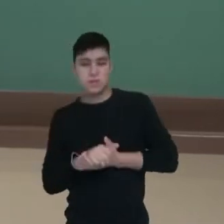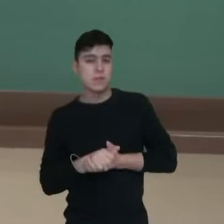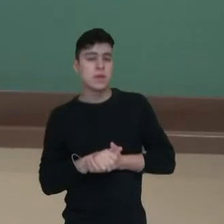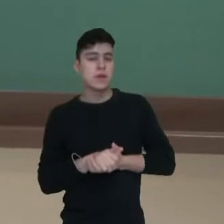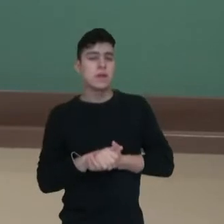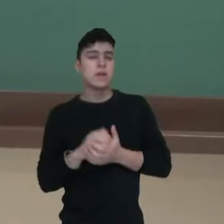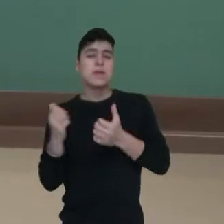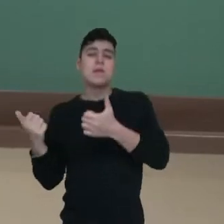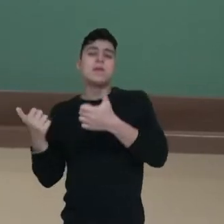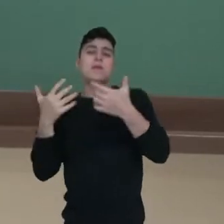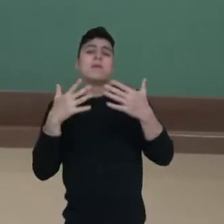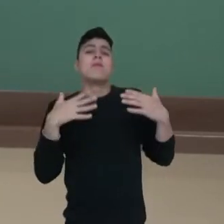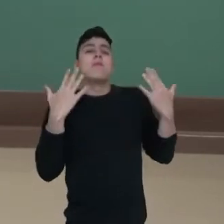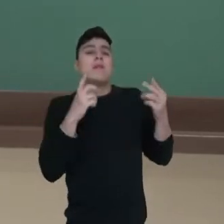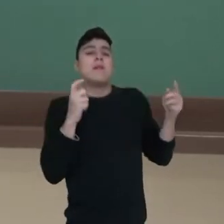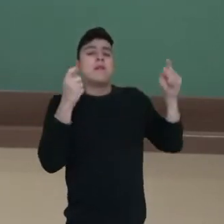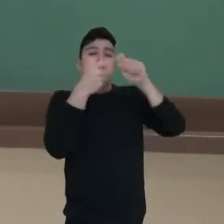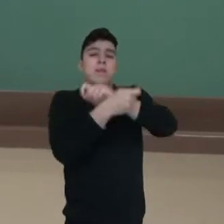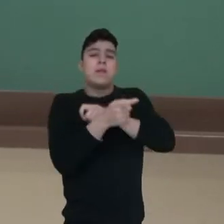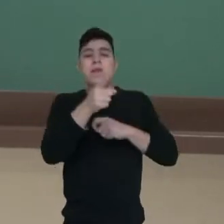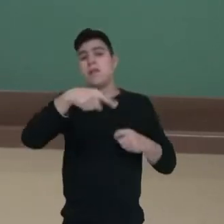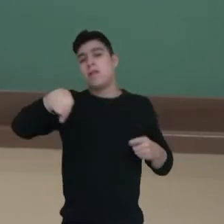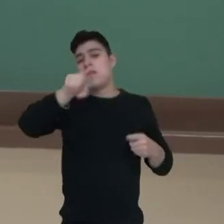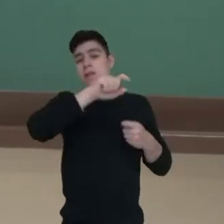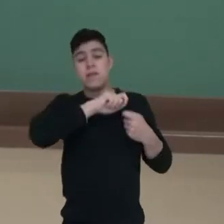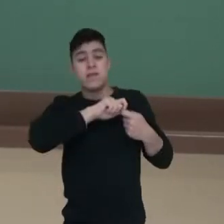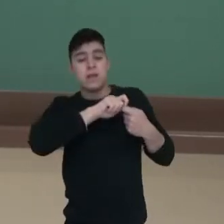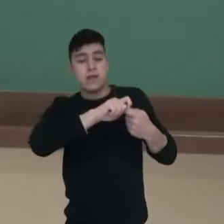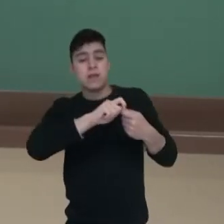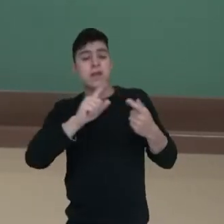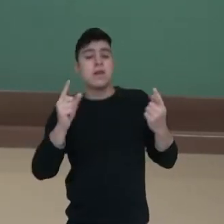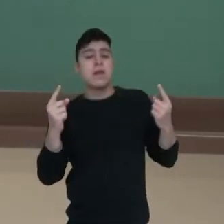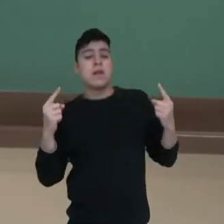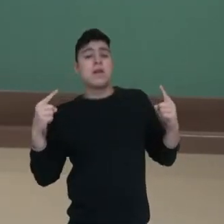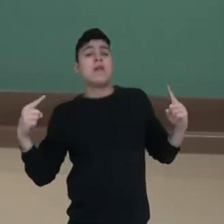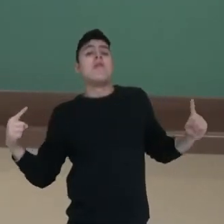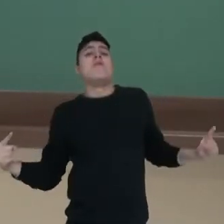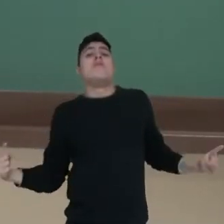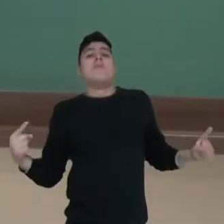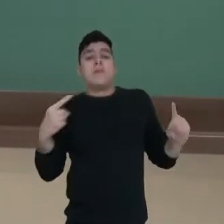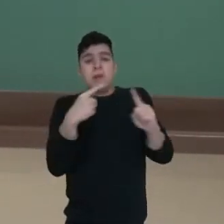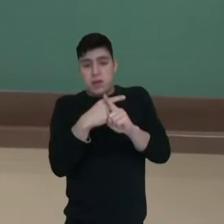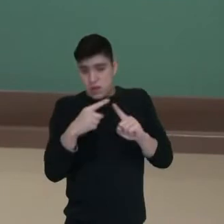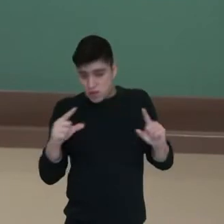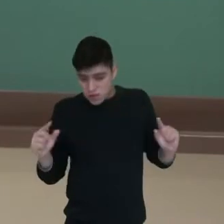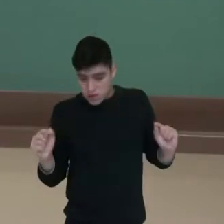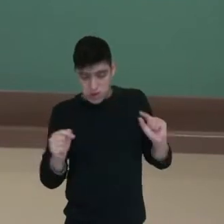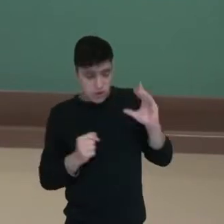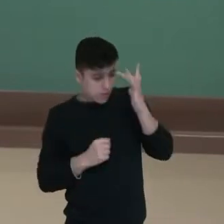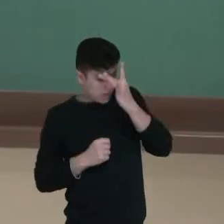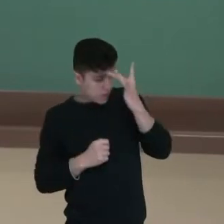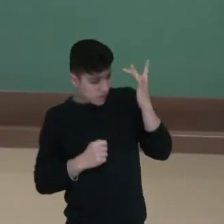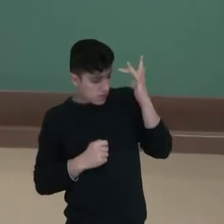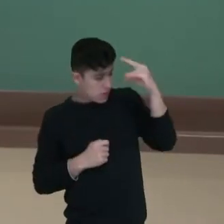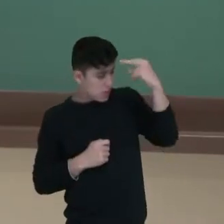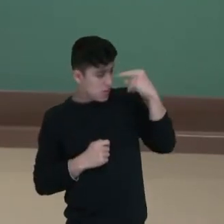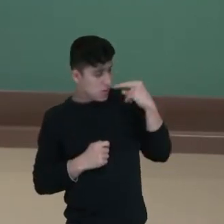quais adaptações você faria na partida para que uma pessoa